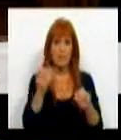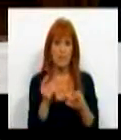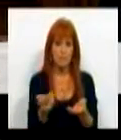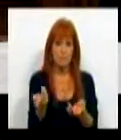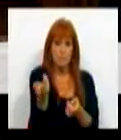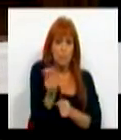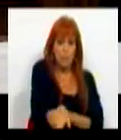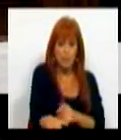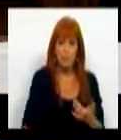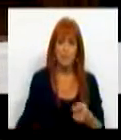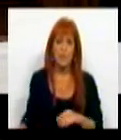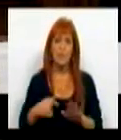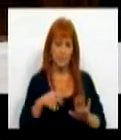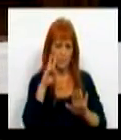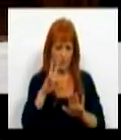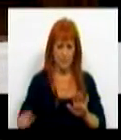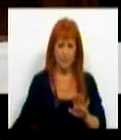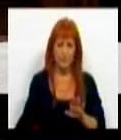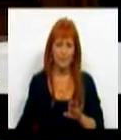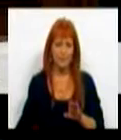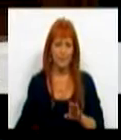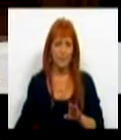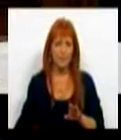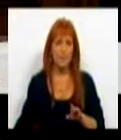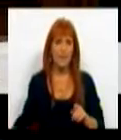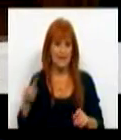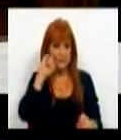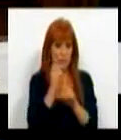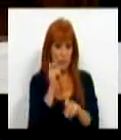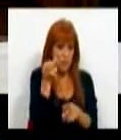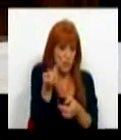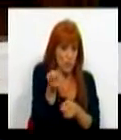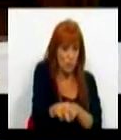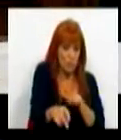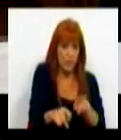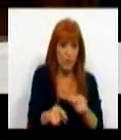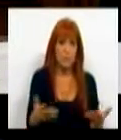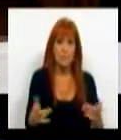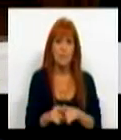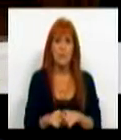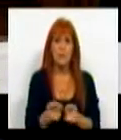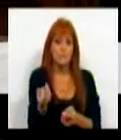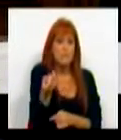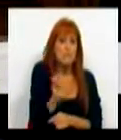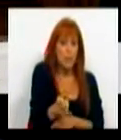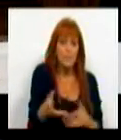intrusiva, vamos lá ver, essa supervisão, como é que é,